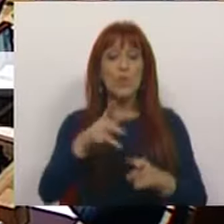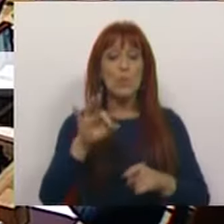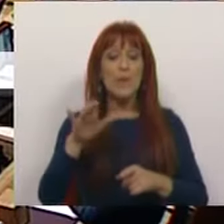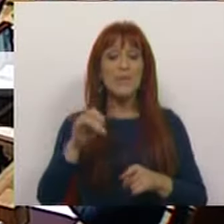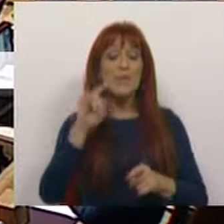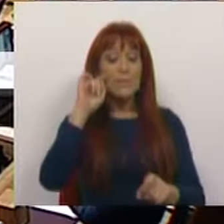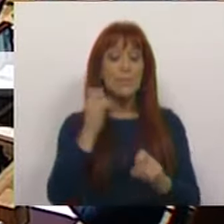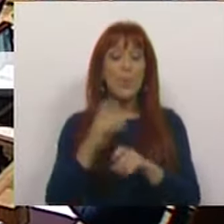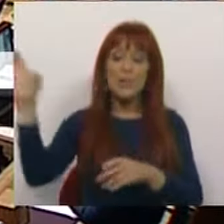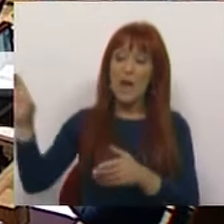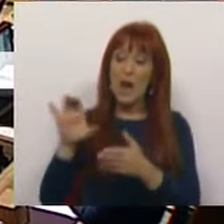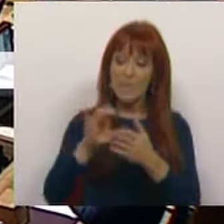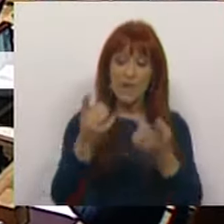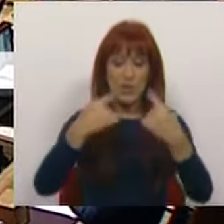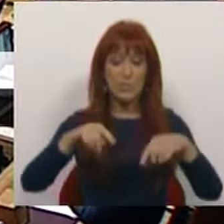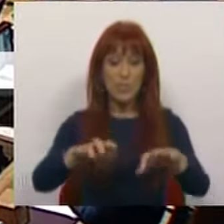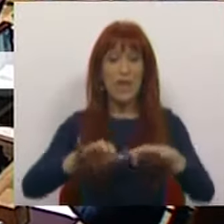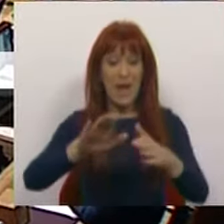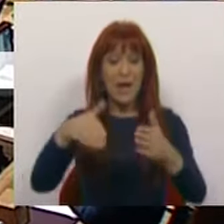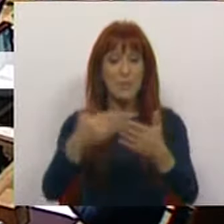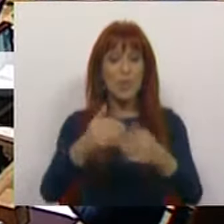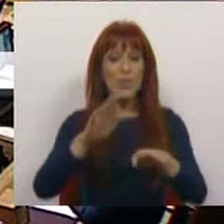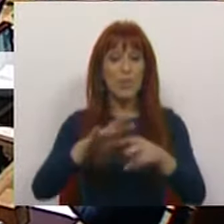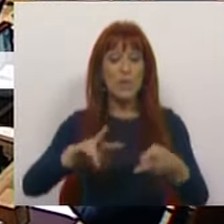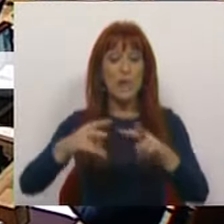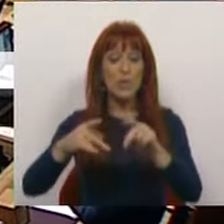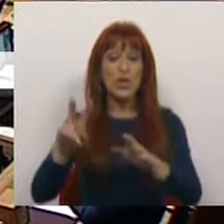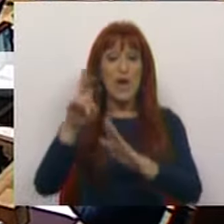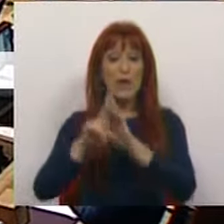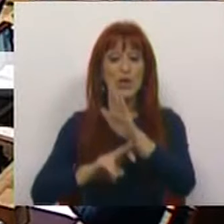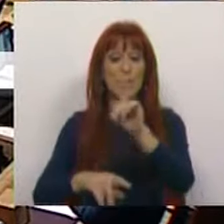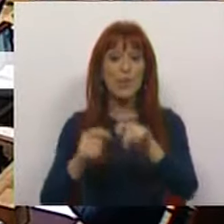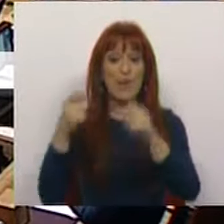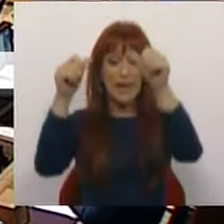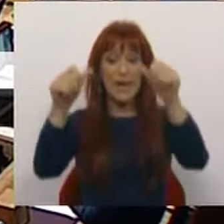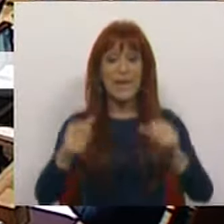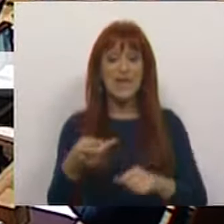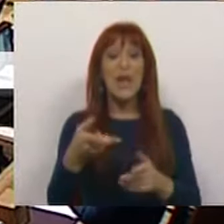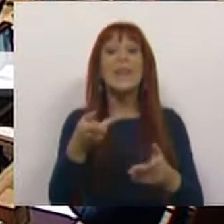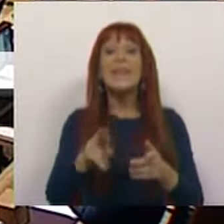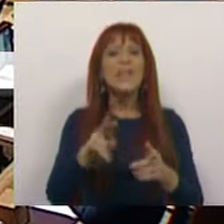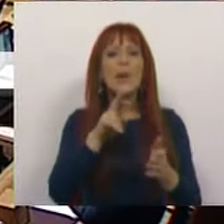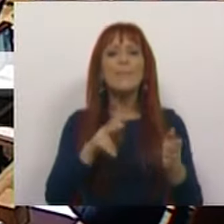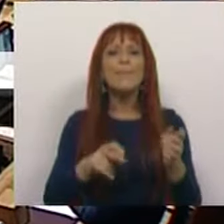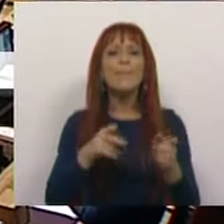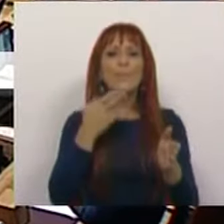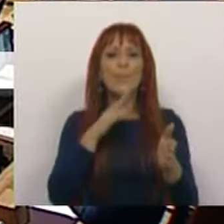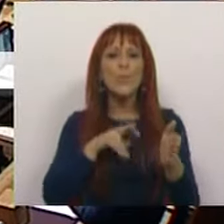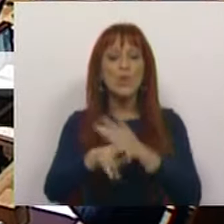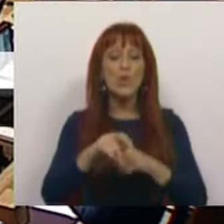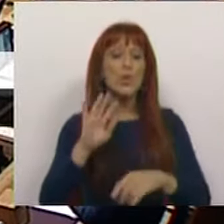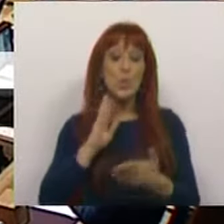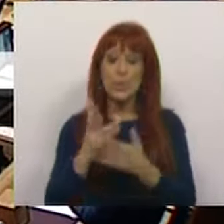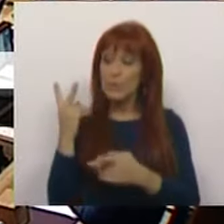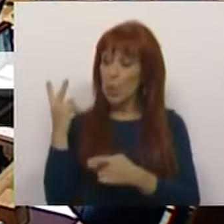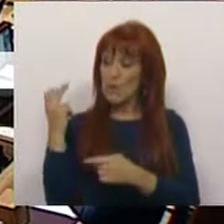O PCP requer a avocação a plenário da sua proposta sobre a alteração ao regime das taxas moderadoras. Pese embora nestes últimos dois